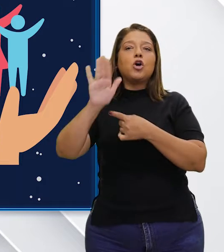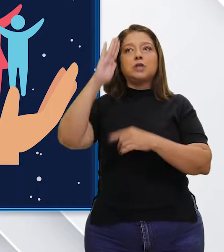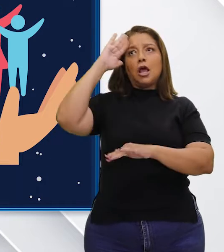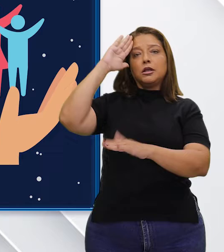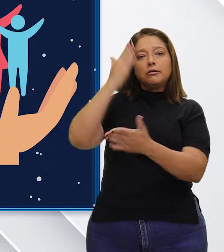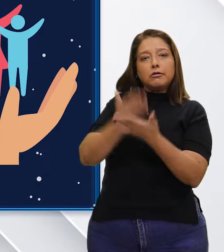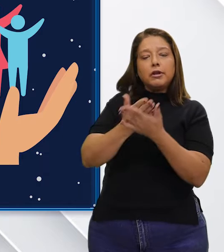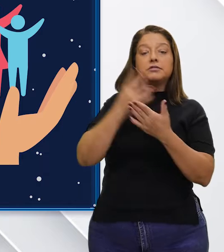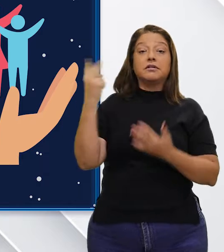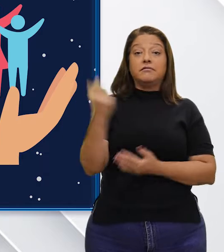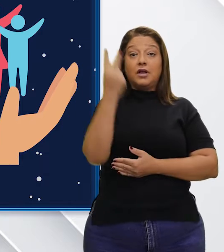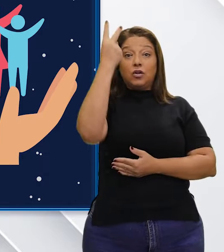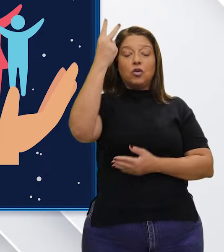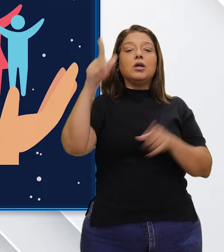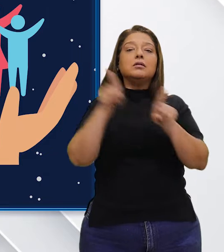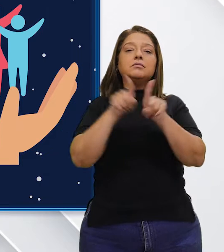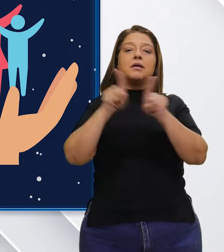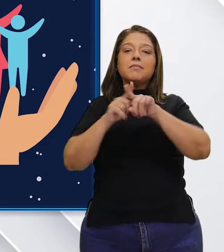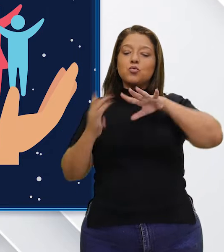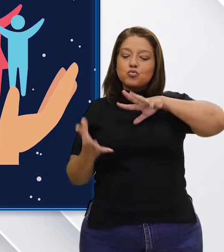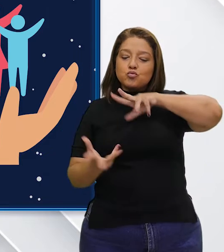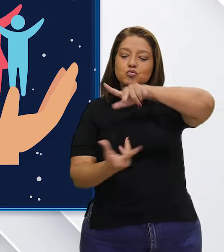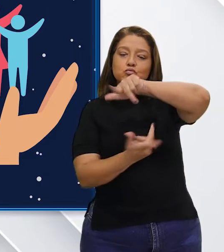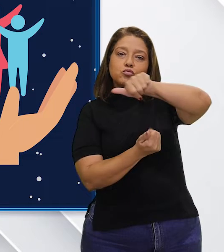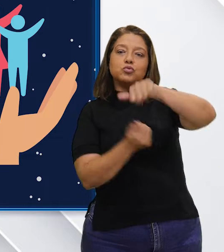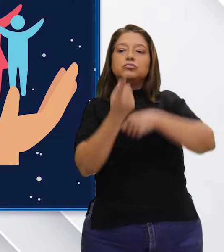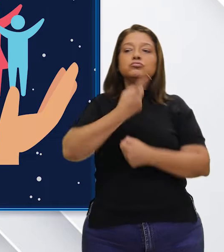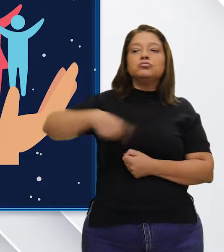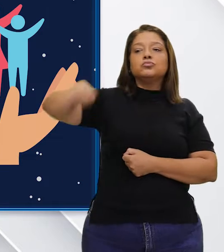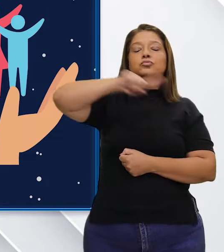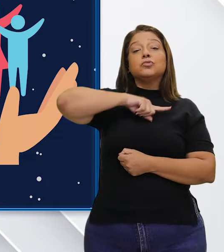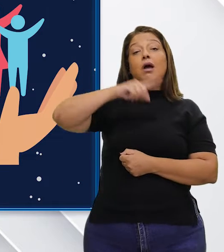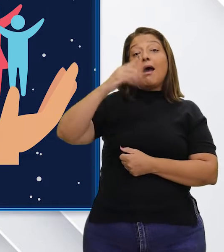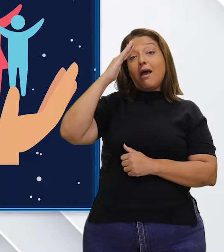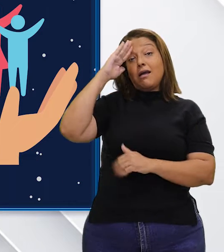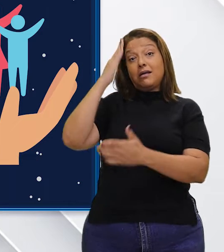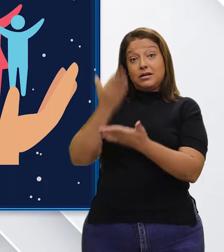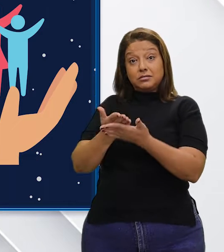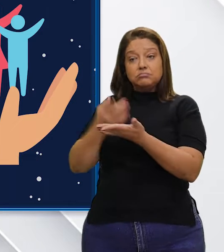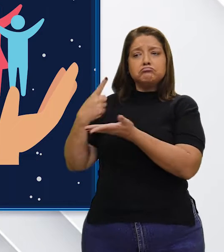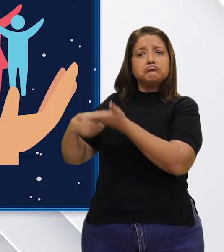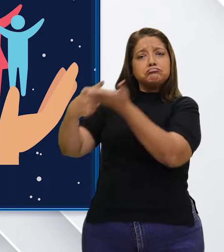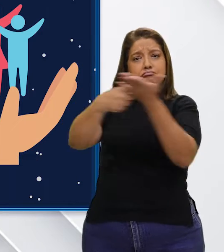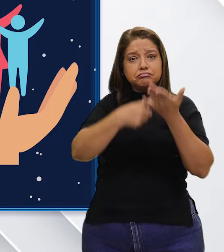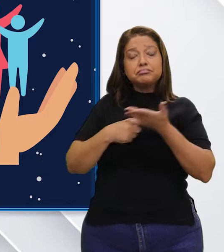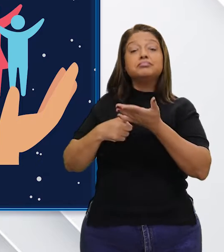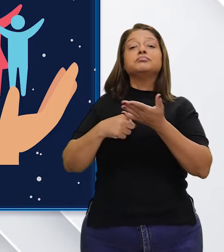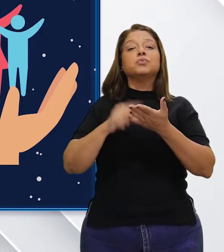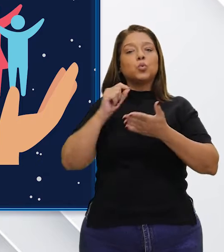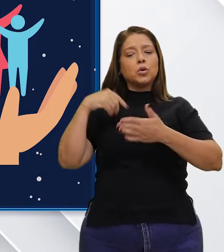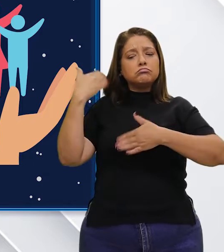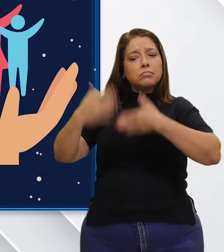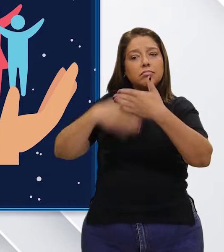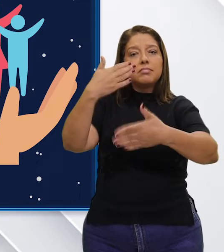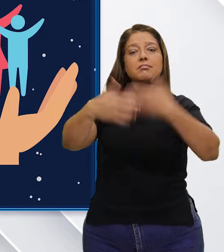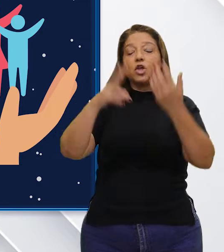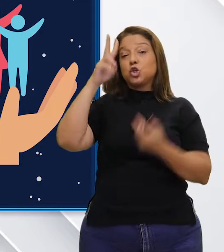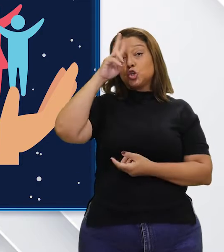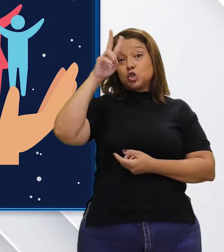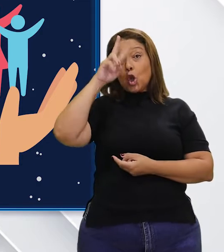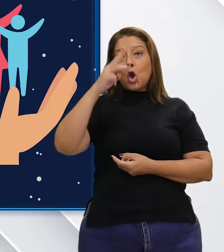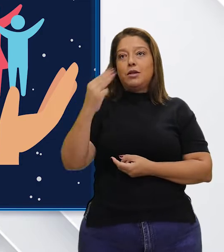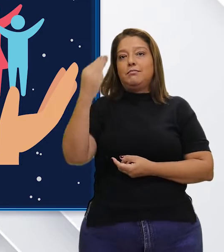crenças, valores e visões de mundo de uma comunidade, contribuindo para a construção da